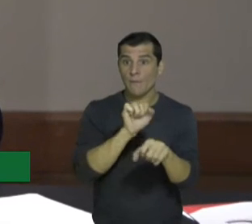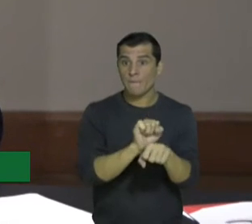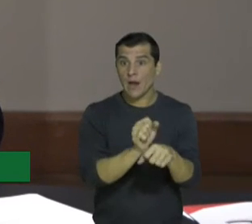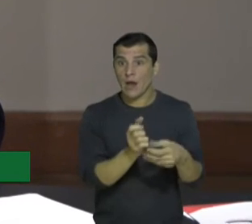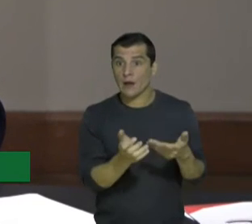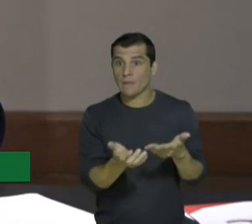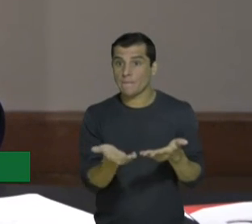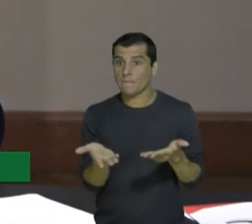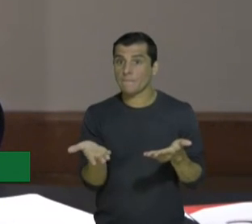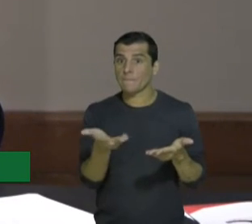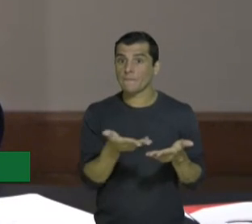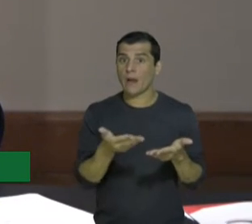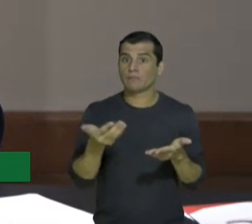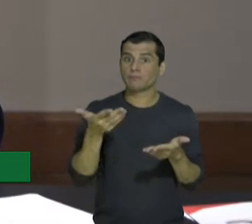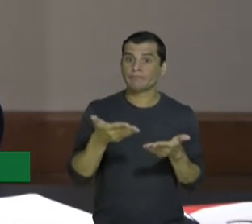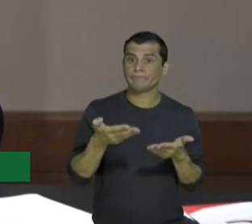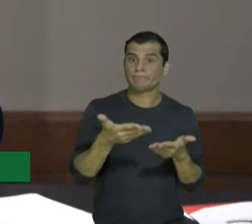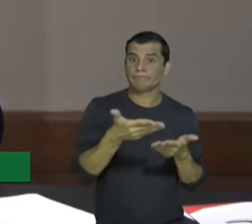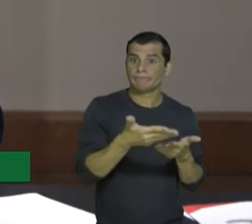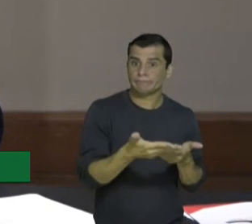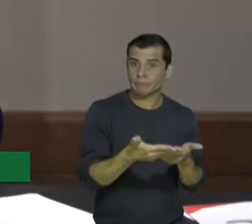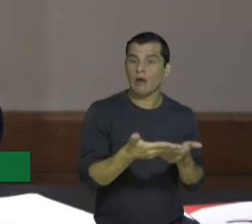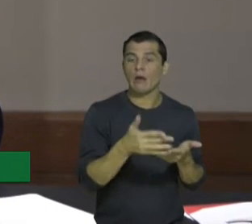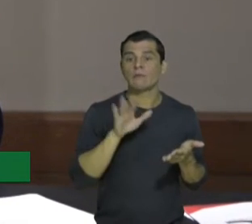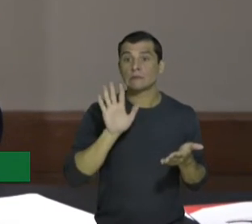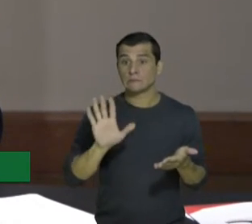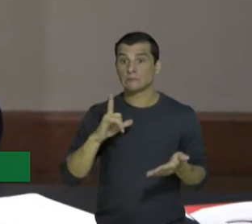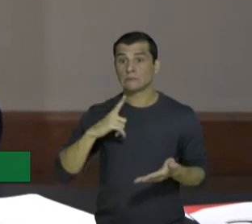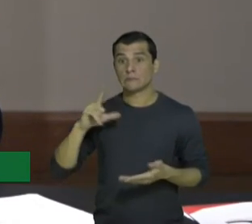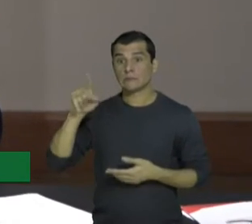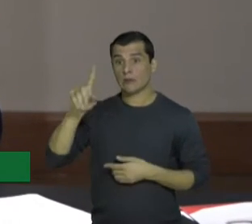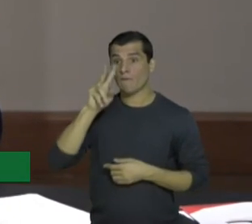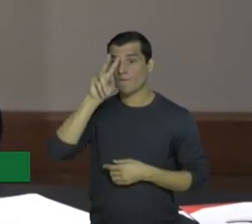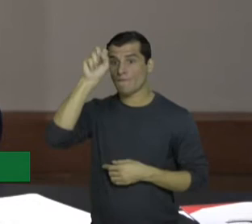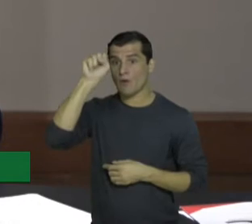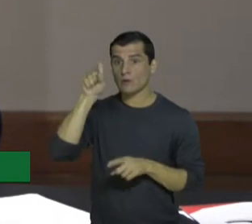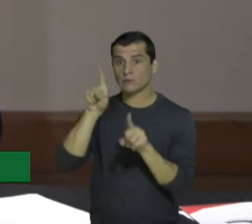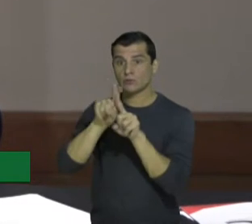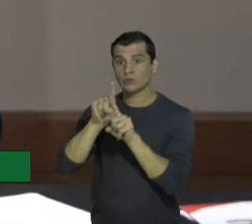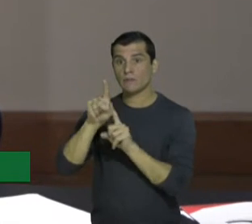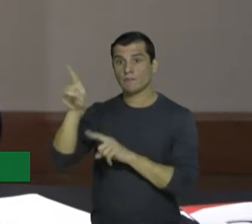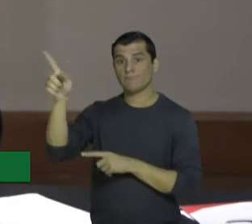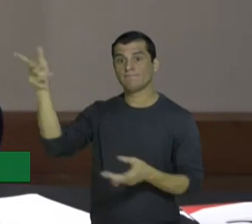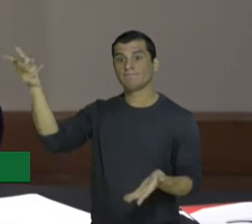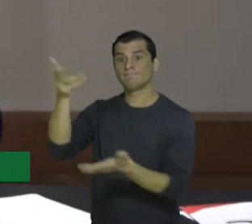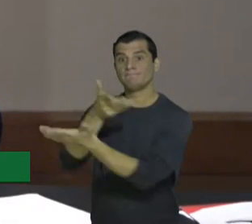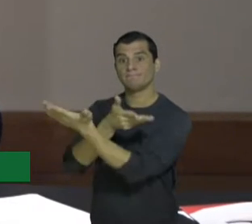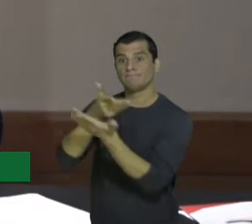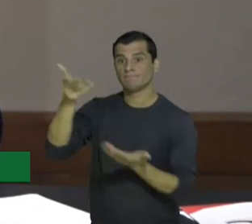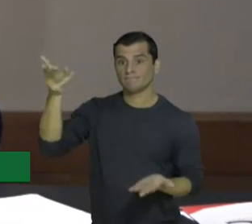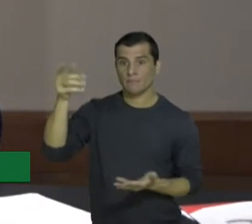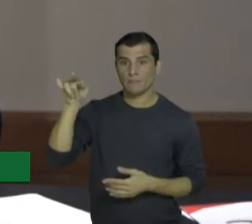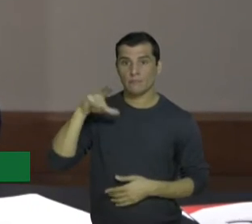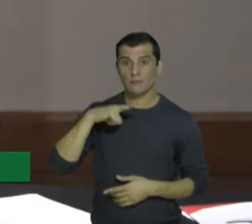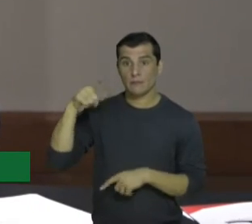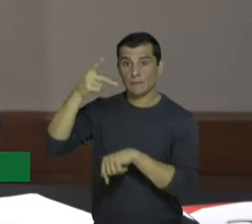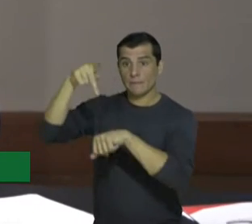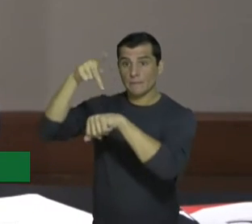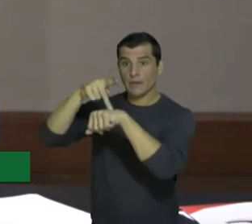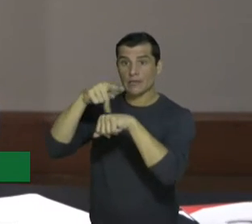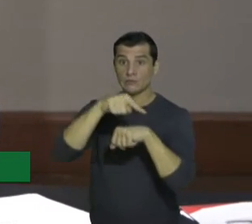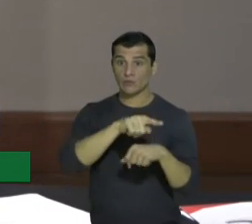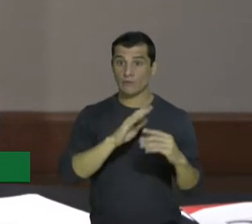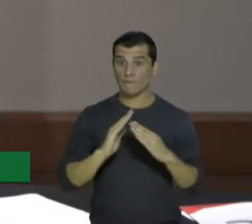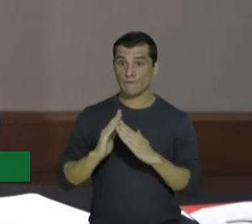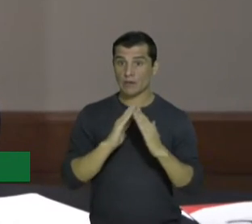expansão nós temos trabalhado muito fortemente a questão da Integração com os nossos países vizinhos